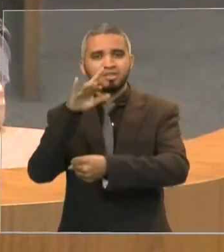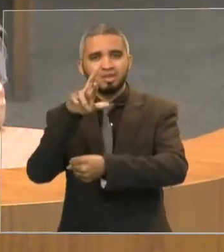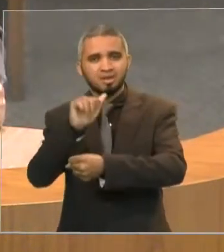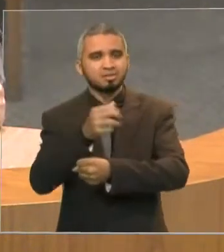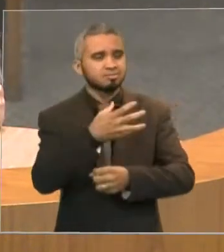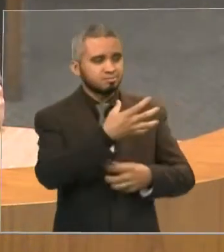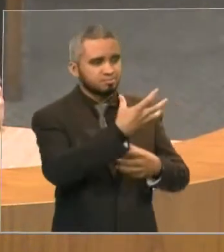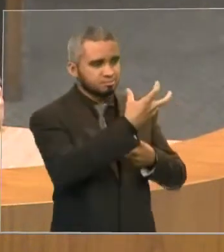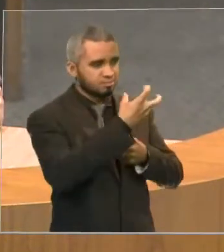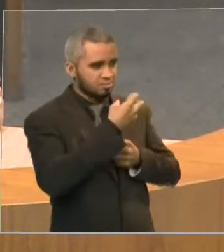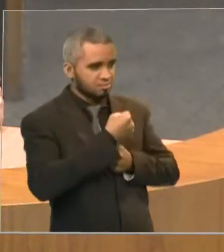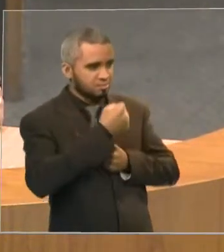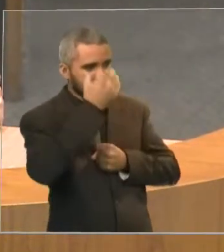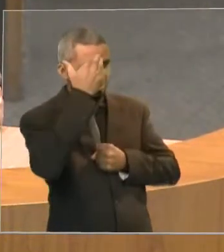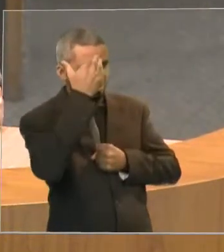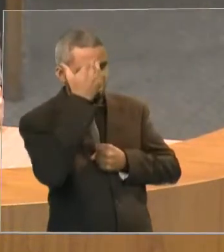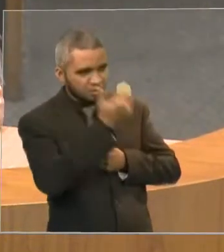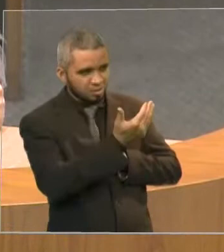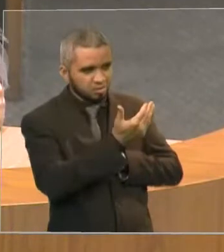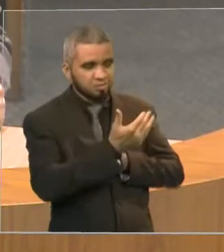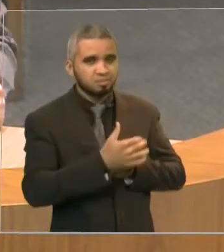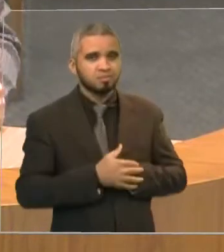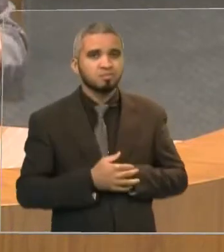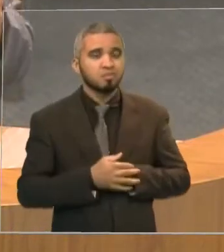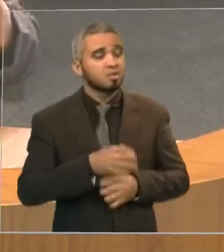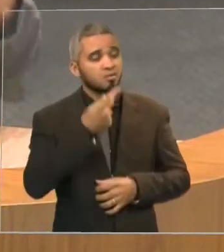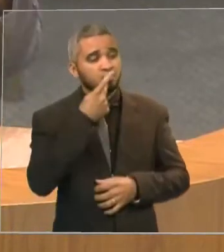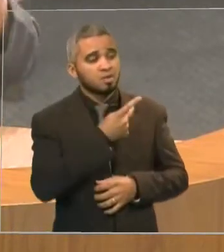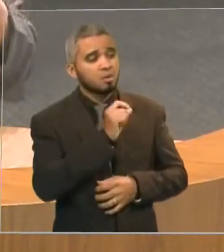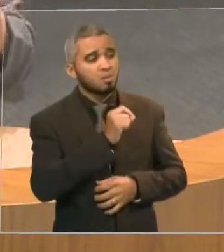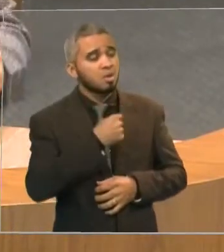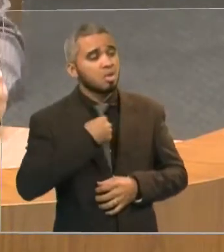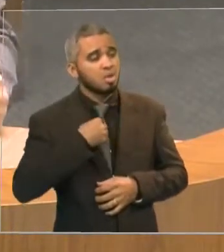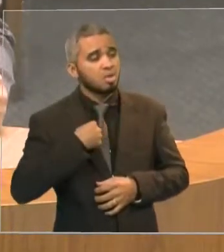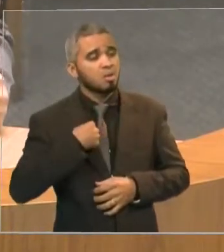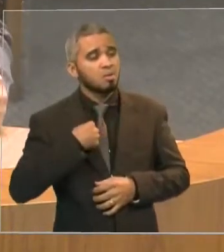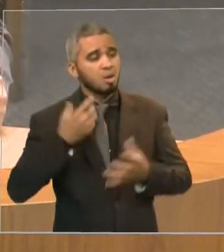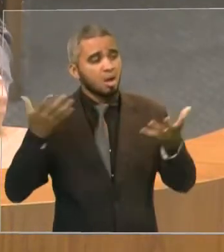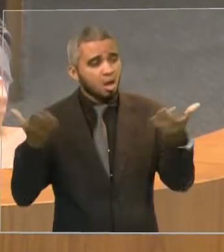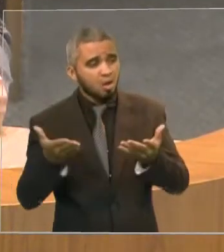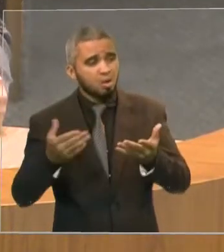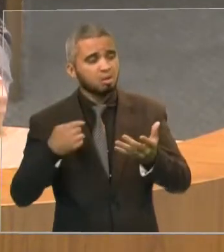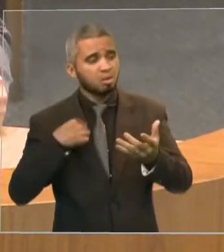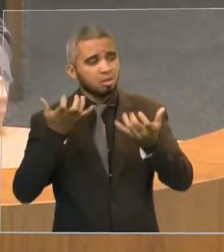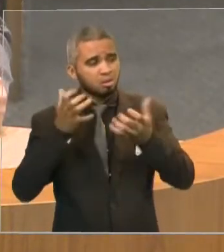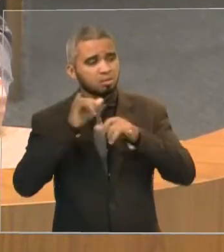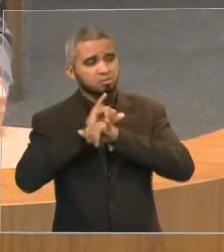agradeceu e disse: e eu quero aqui, neste momento,